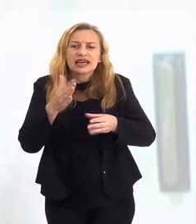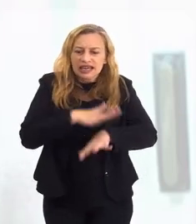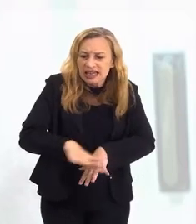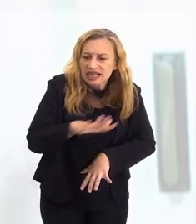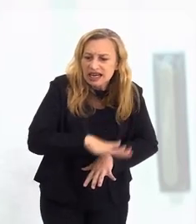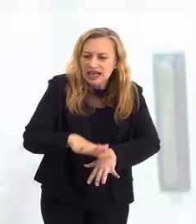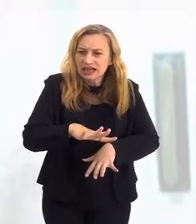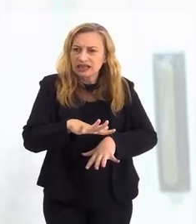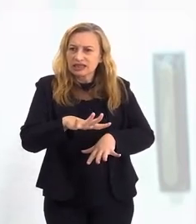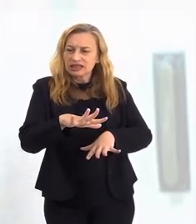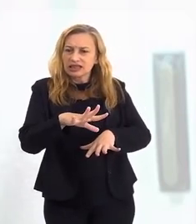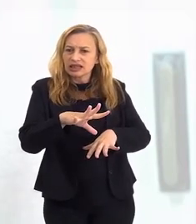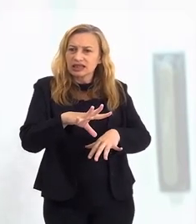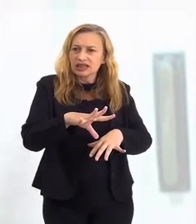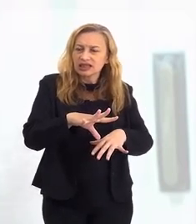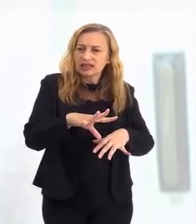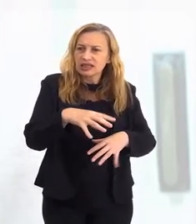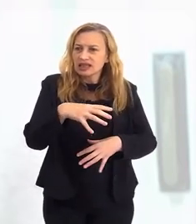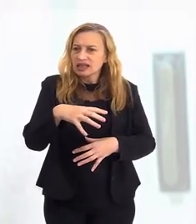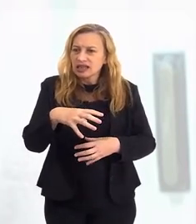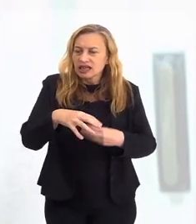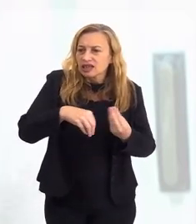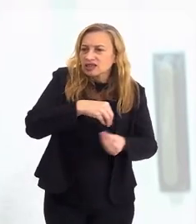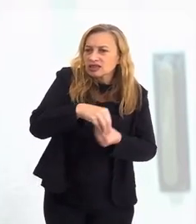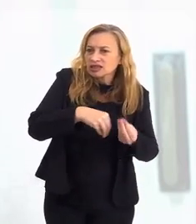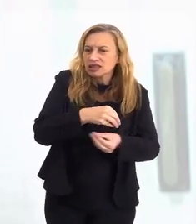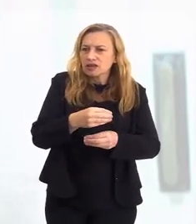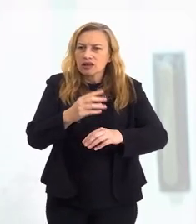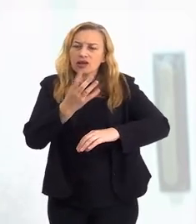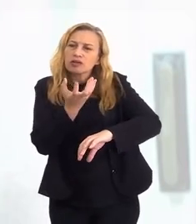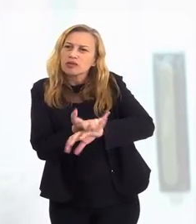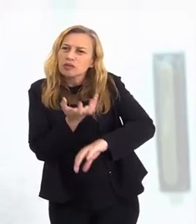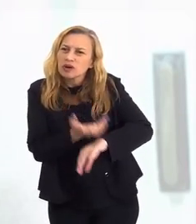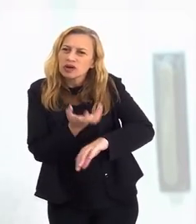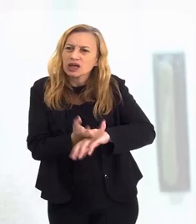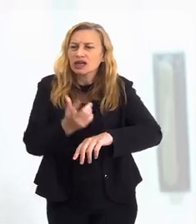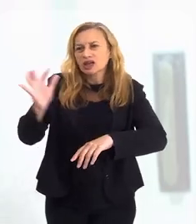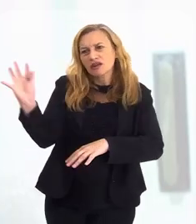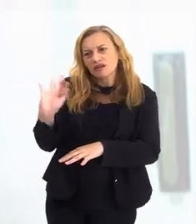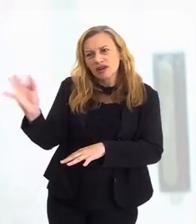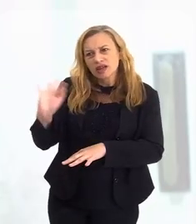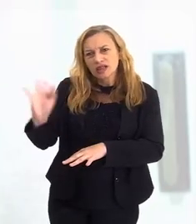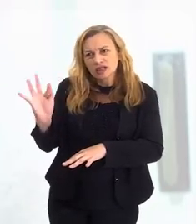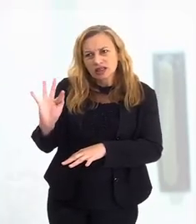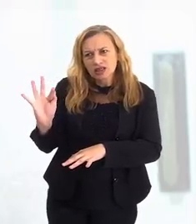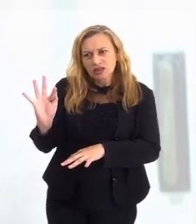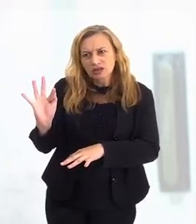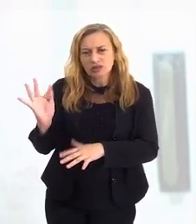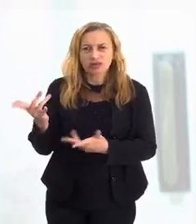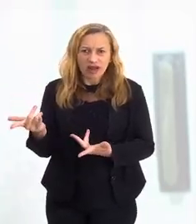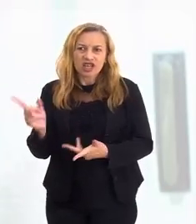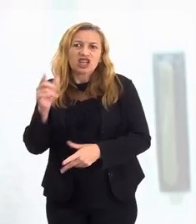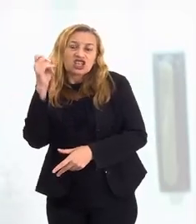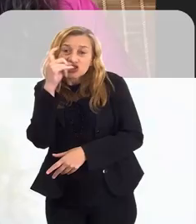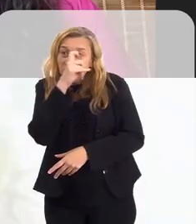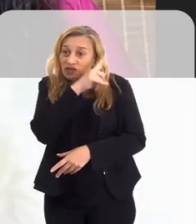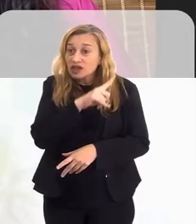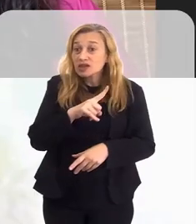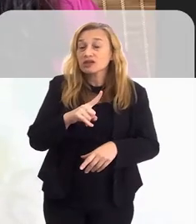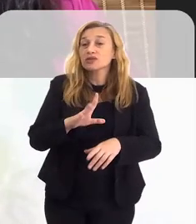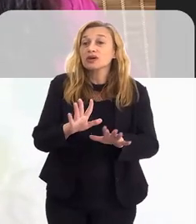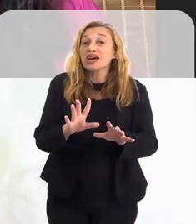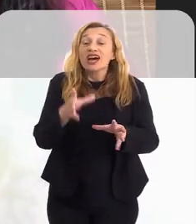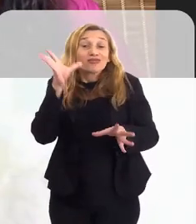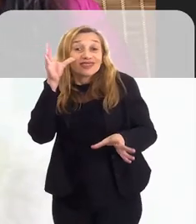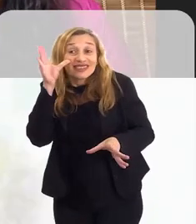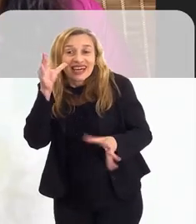jovens se envolviam no ensino de física, considerando que física é uma disciplina que é considerada por muitos difícil. Então